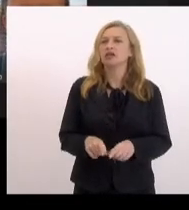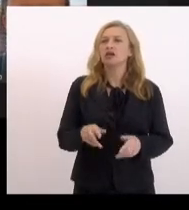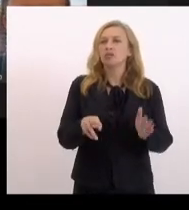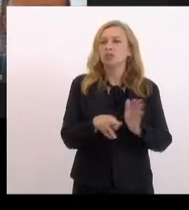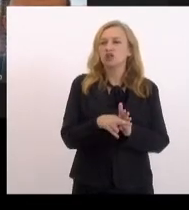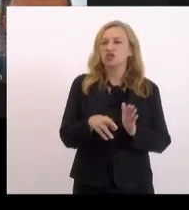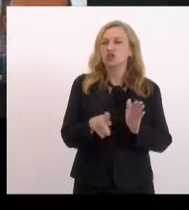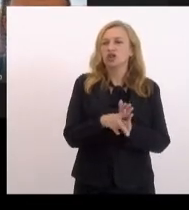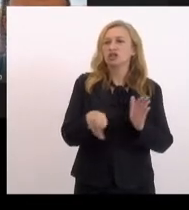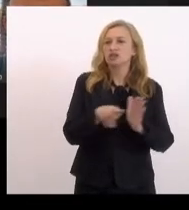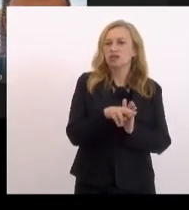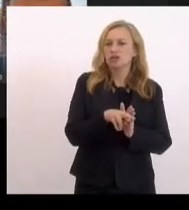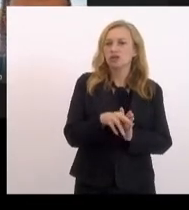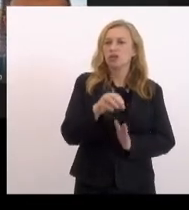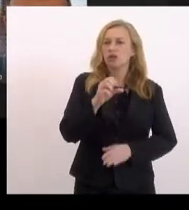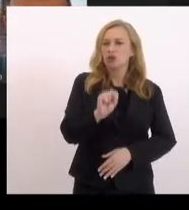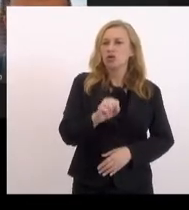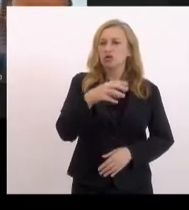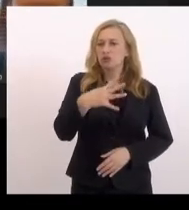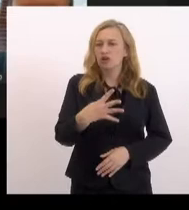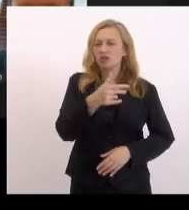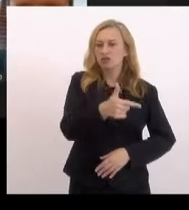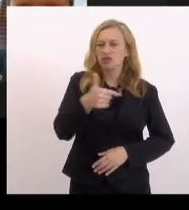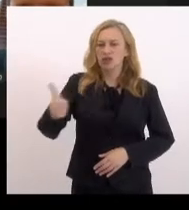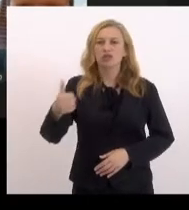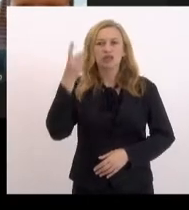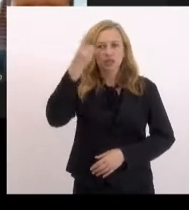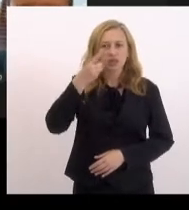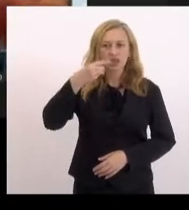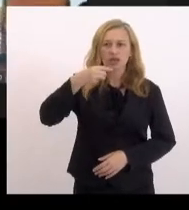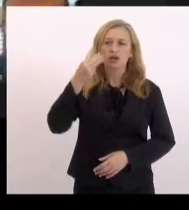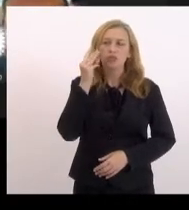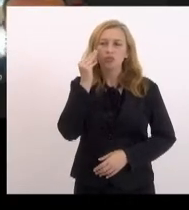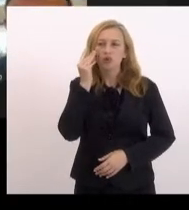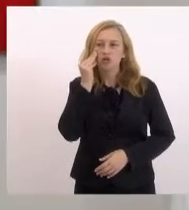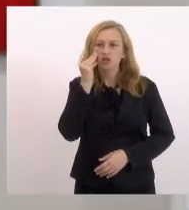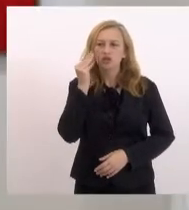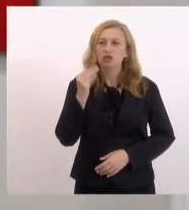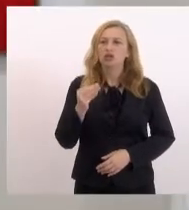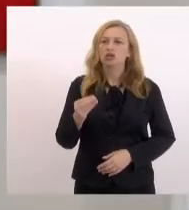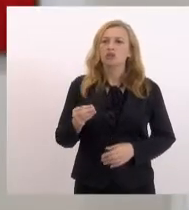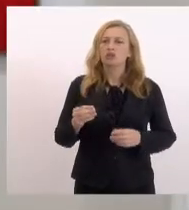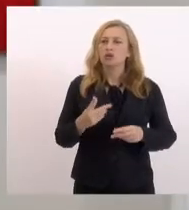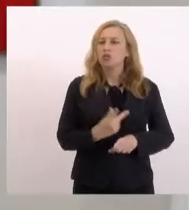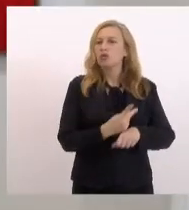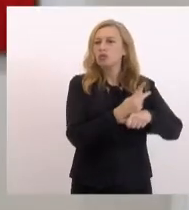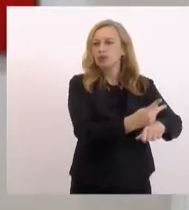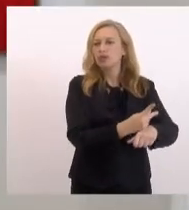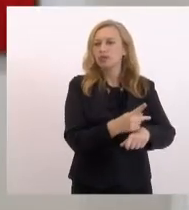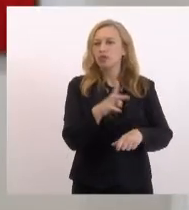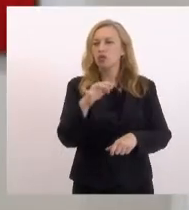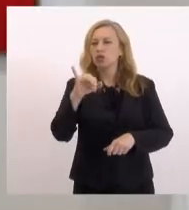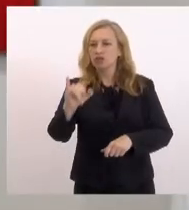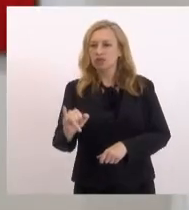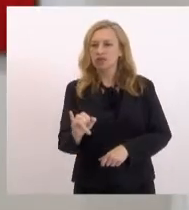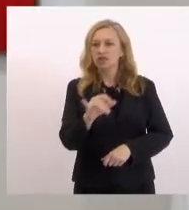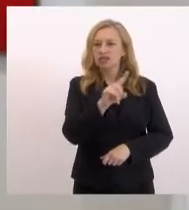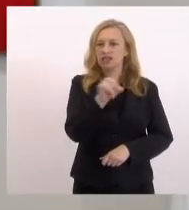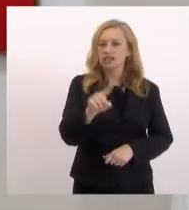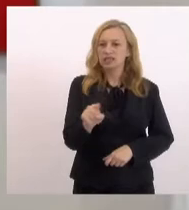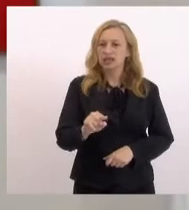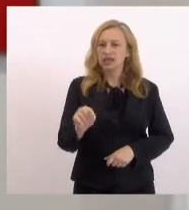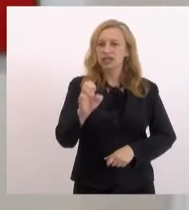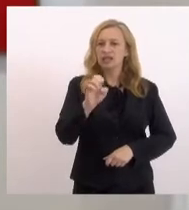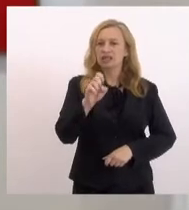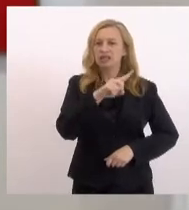resolução 843-2021, de autoria da deputada Mônica Francisco, concede o prêmio Ruth de Souza para Zezé Mota. Parecer da Comissão de